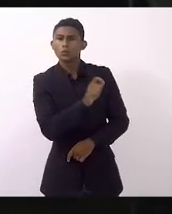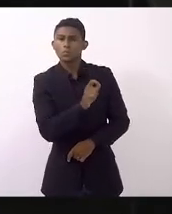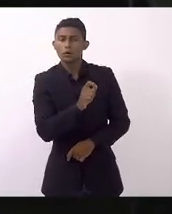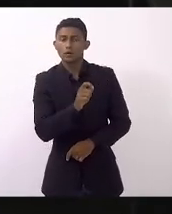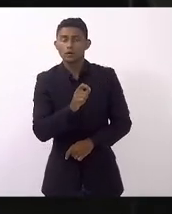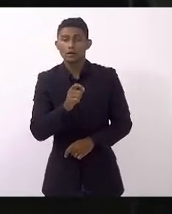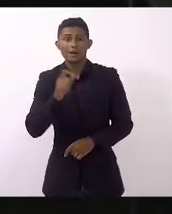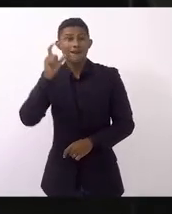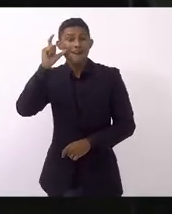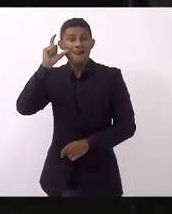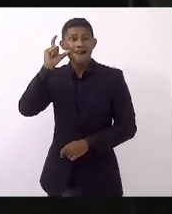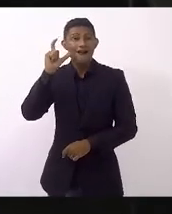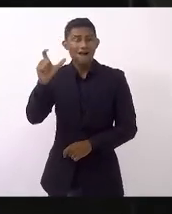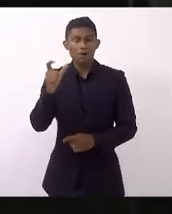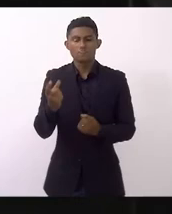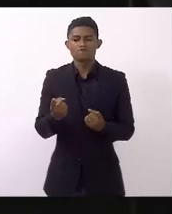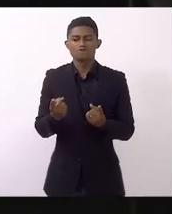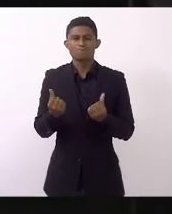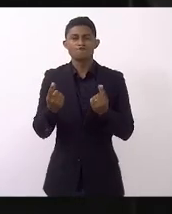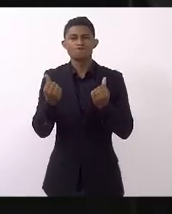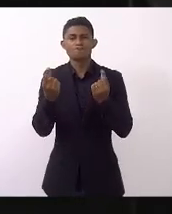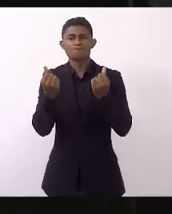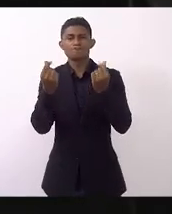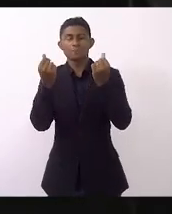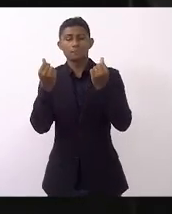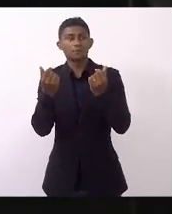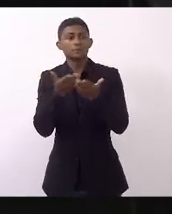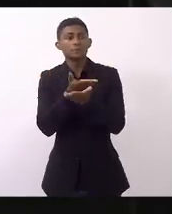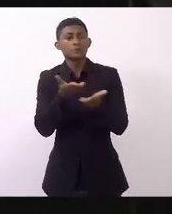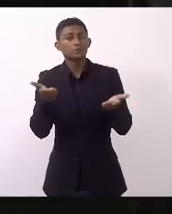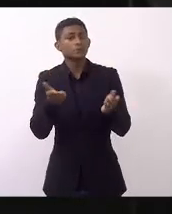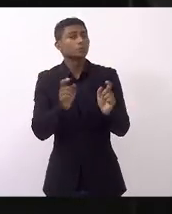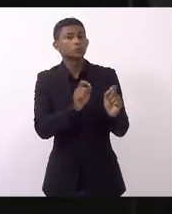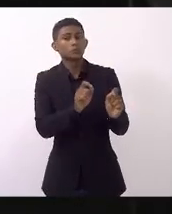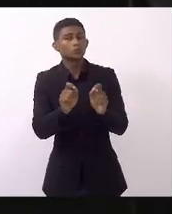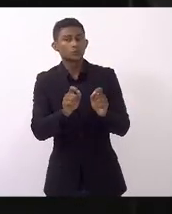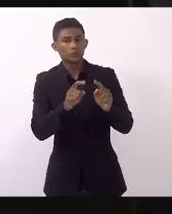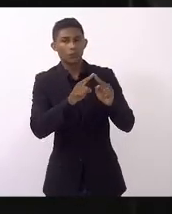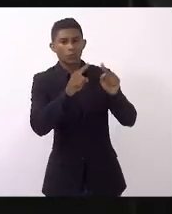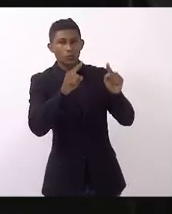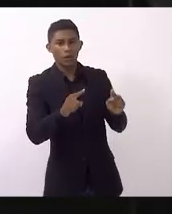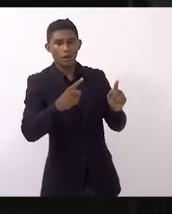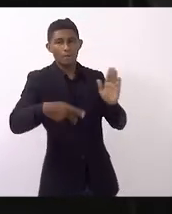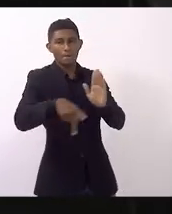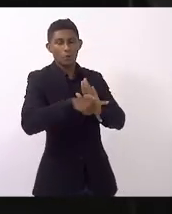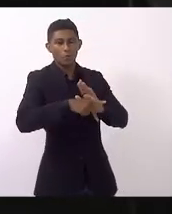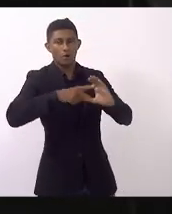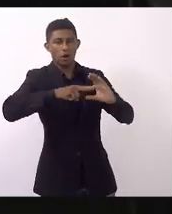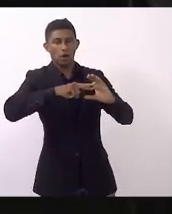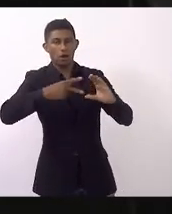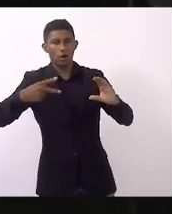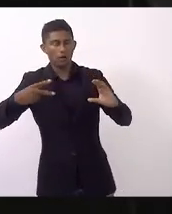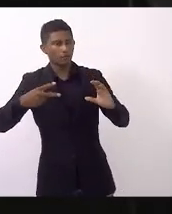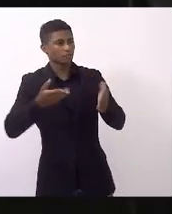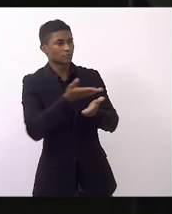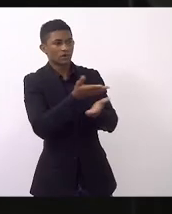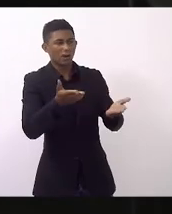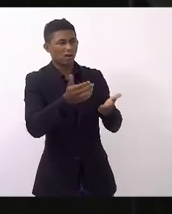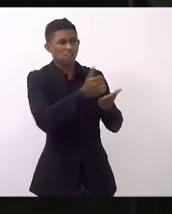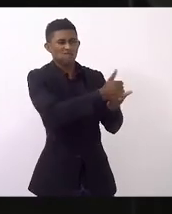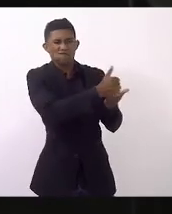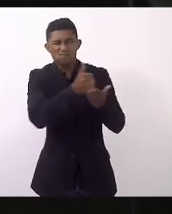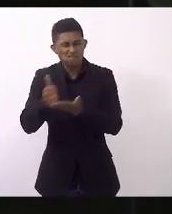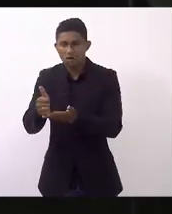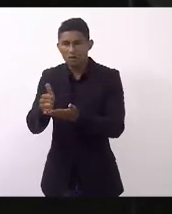lucrativo, ou seja, ele desviava funcionário do gabinete para trabalhar fazendo vídeos